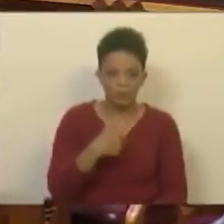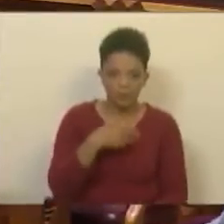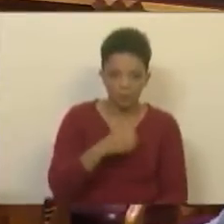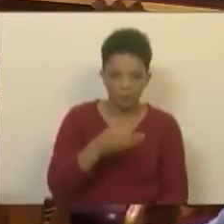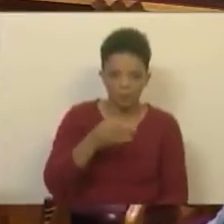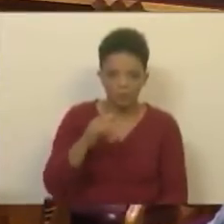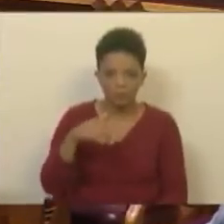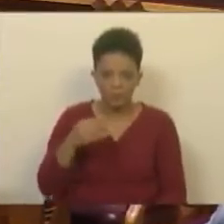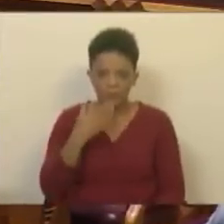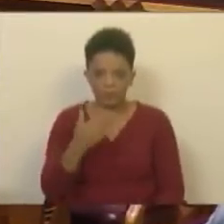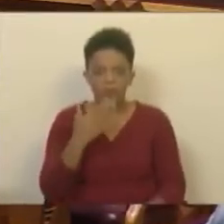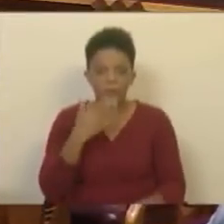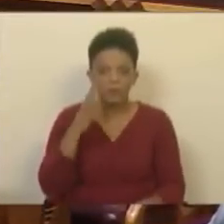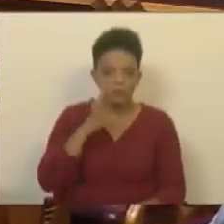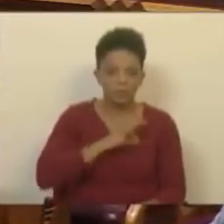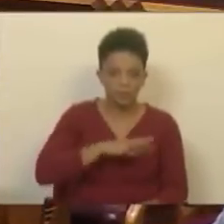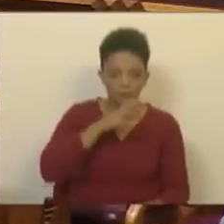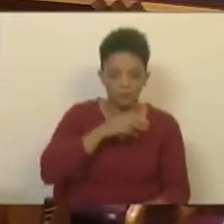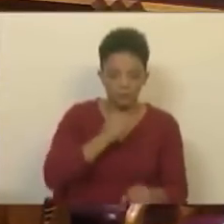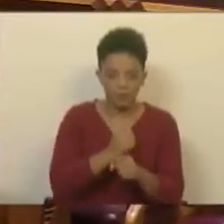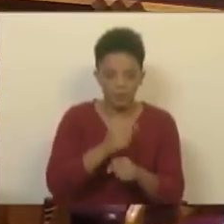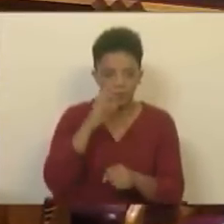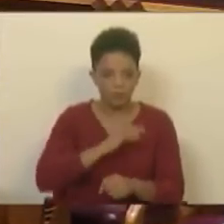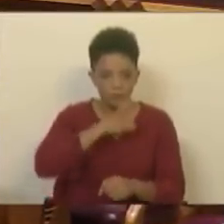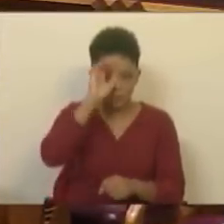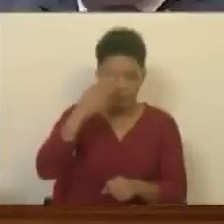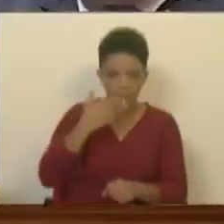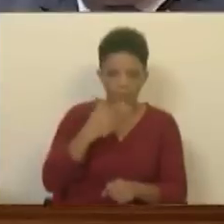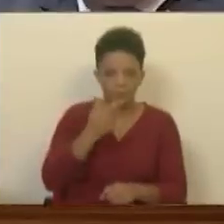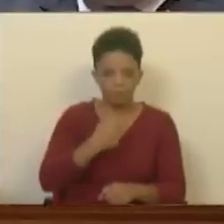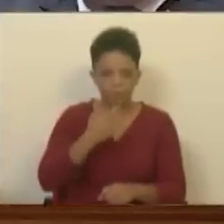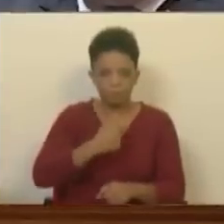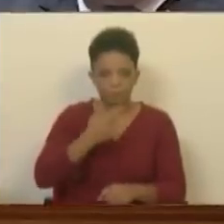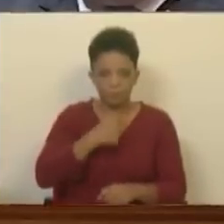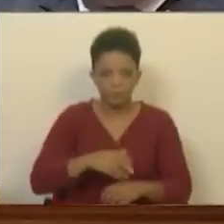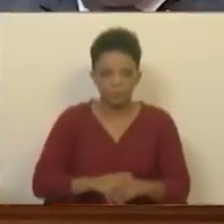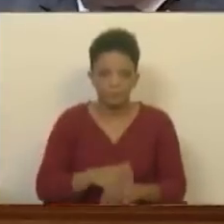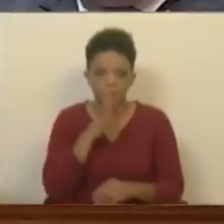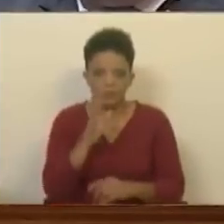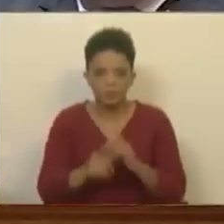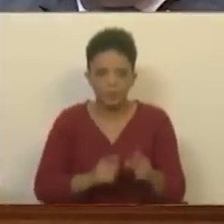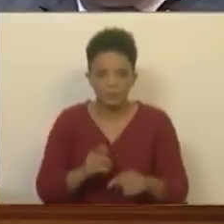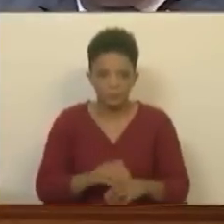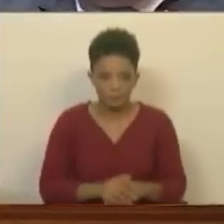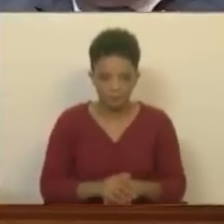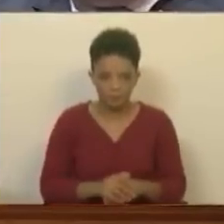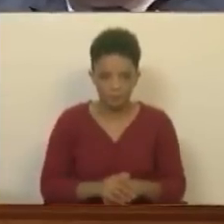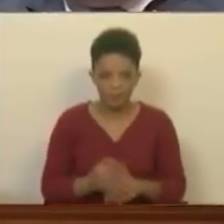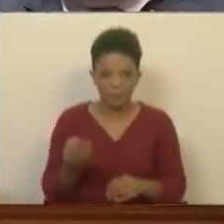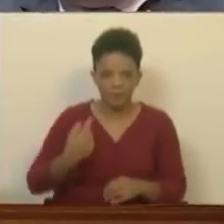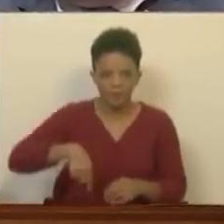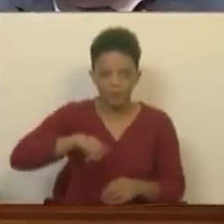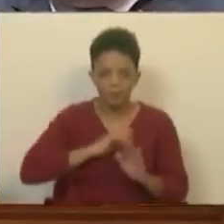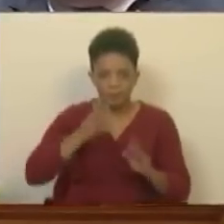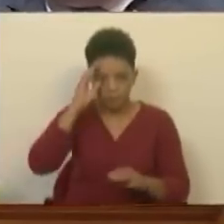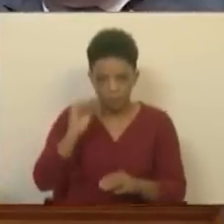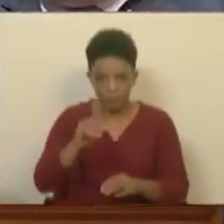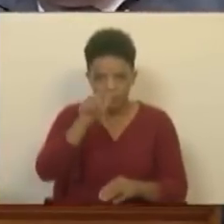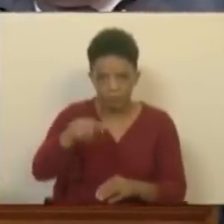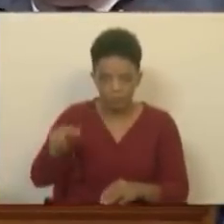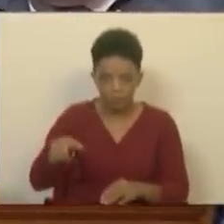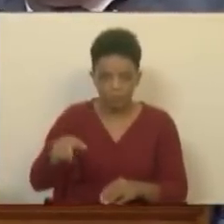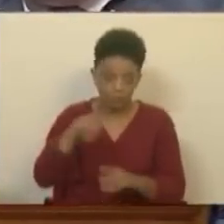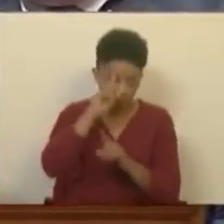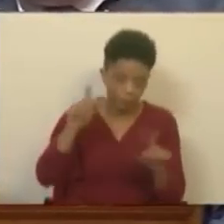acho que agora muito obrigado pela sua resposta a dizer que certamente temos que aconselhar os portugueses